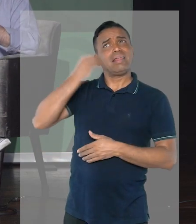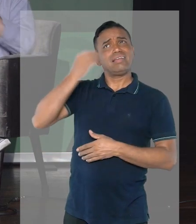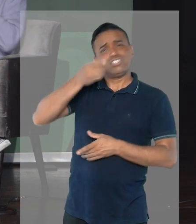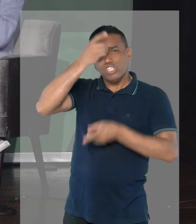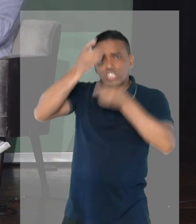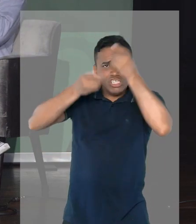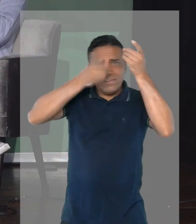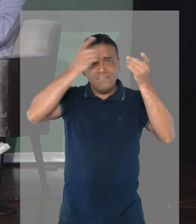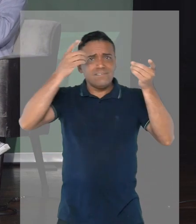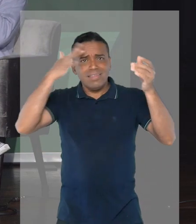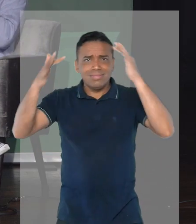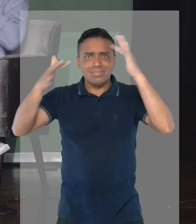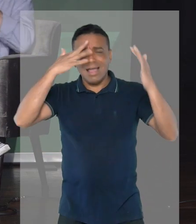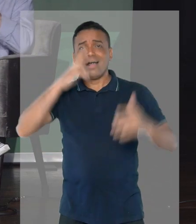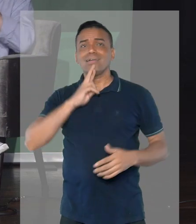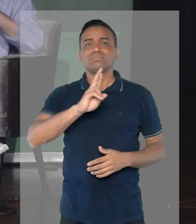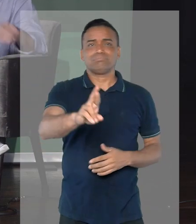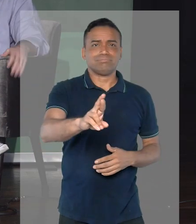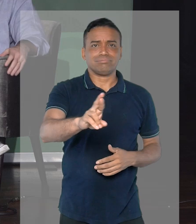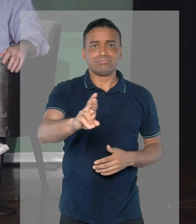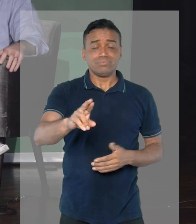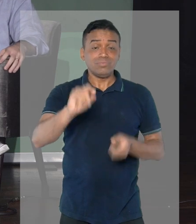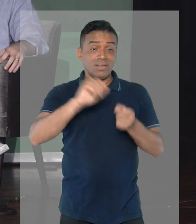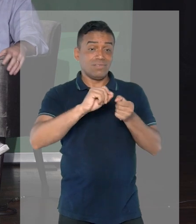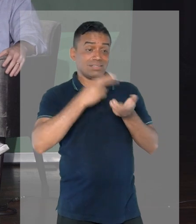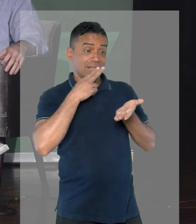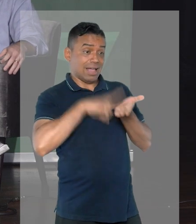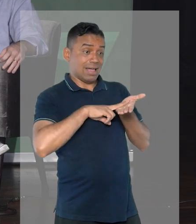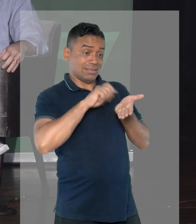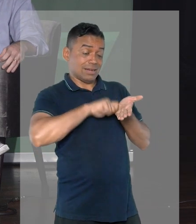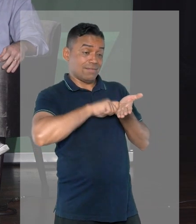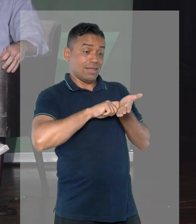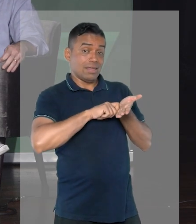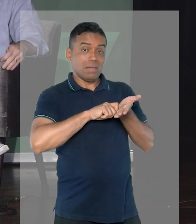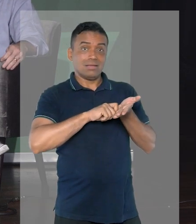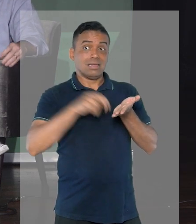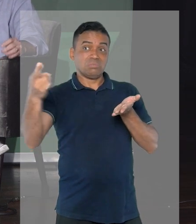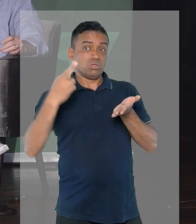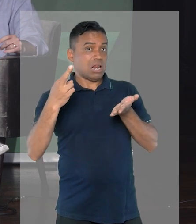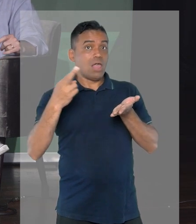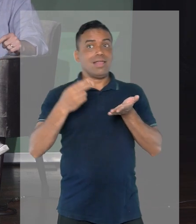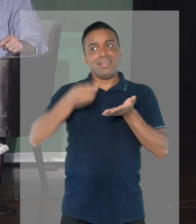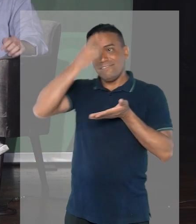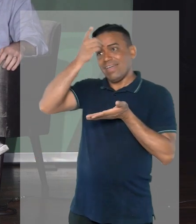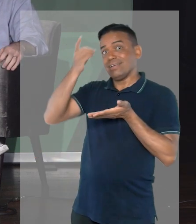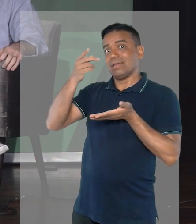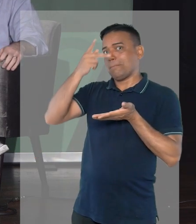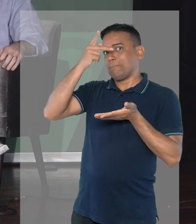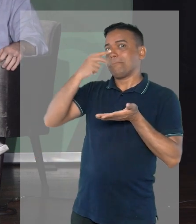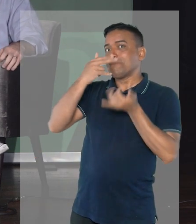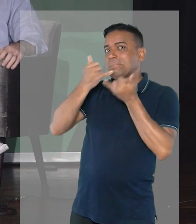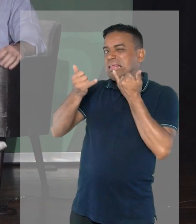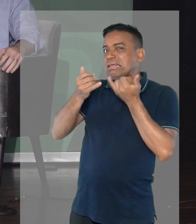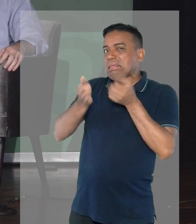inventar uma resposta, ele fazer uma carta, mas sem ter recebido uma resposta, e ele inventa essa